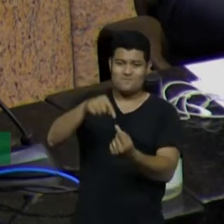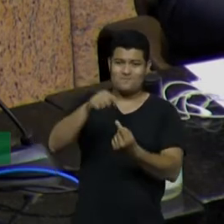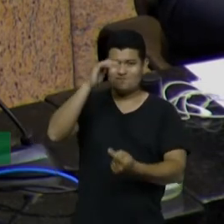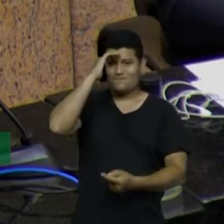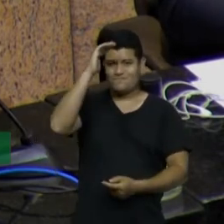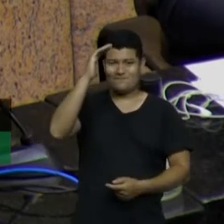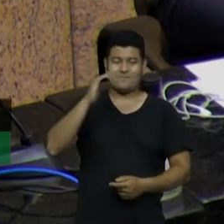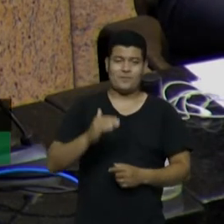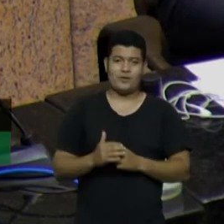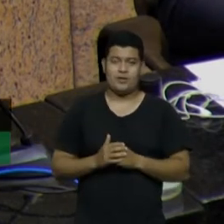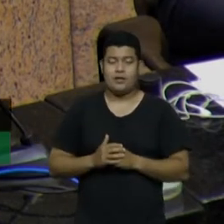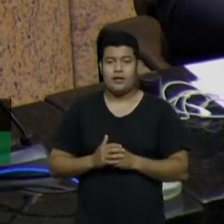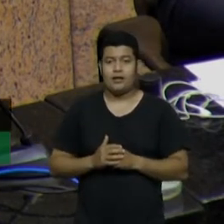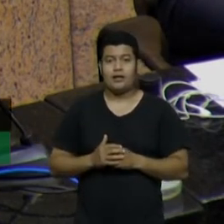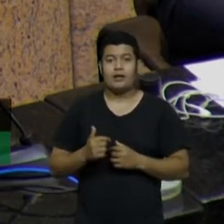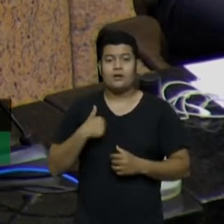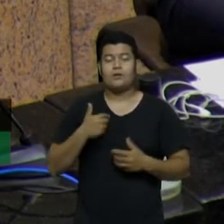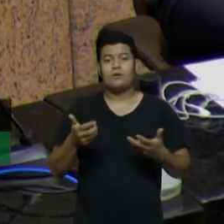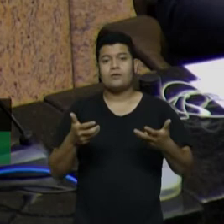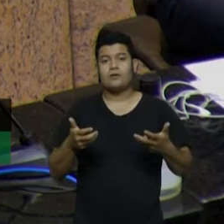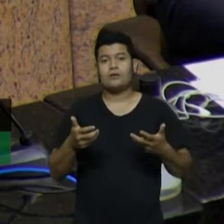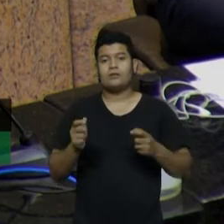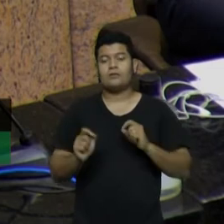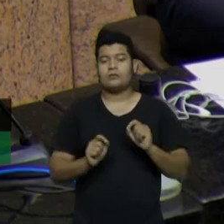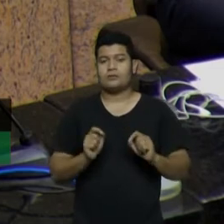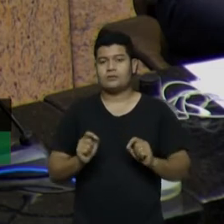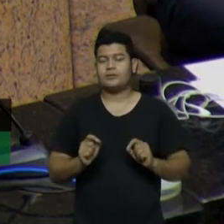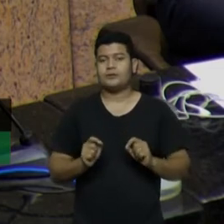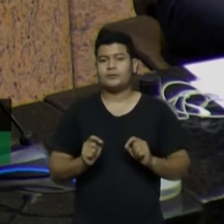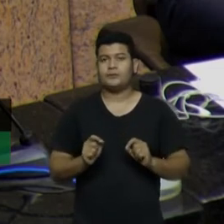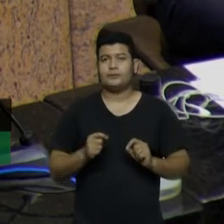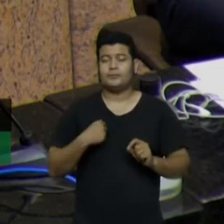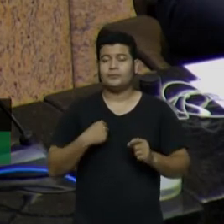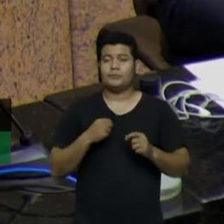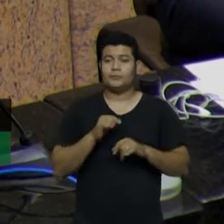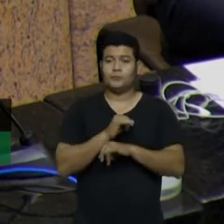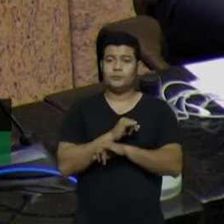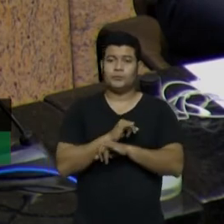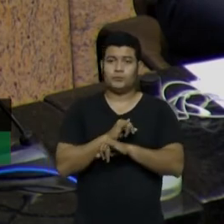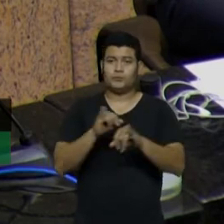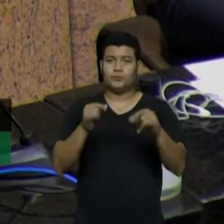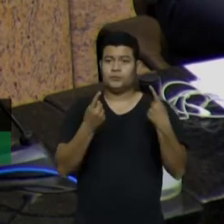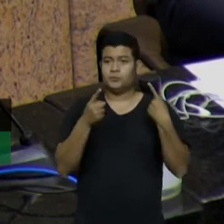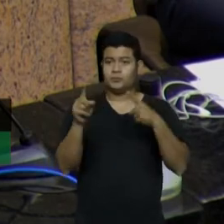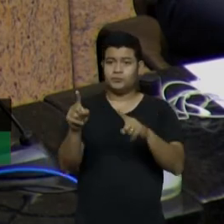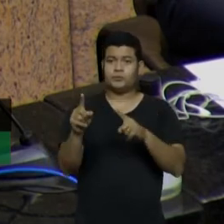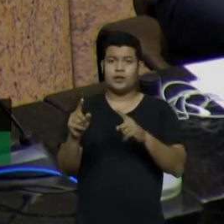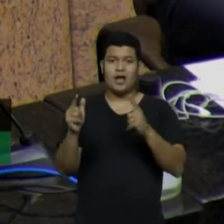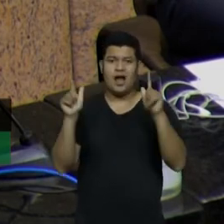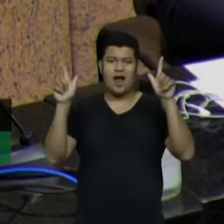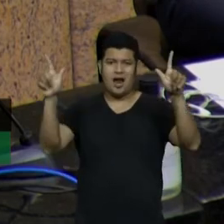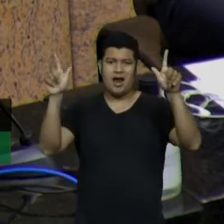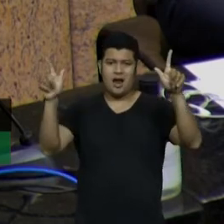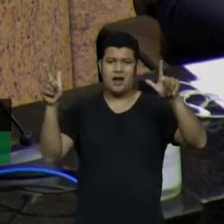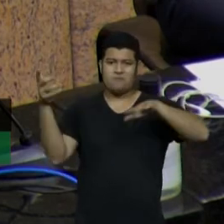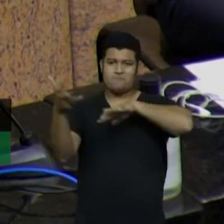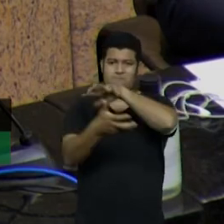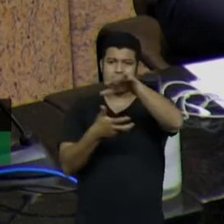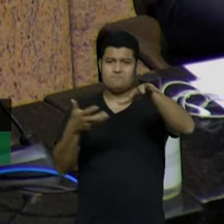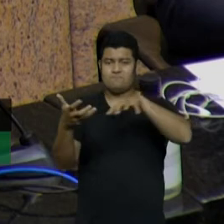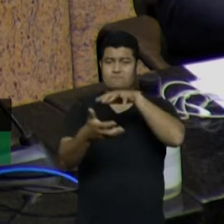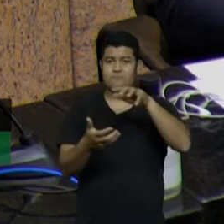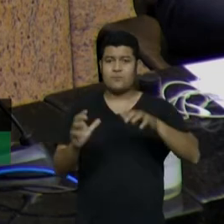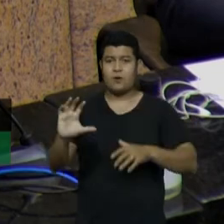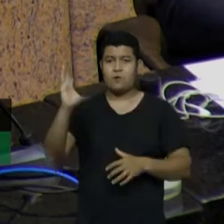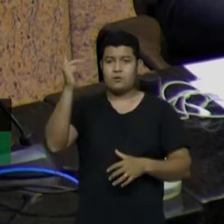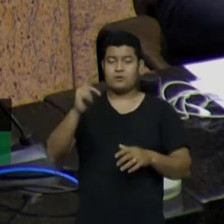apenas aqui manifestar o meu repúdio à greve que está acontecendo na Universidade